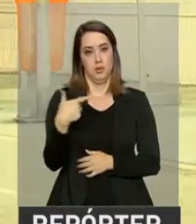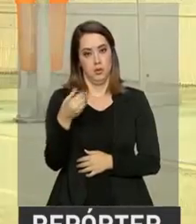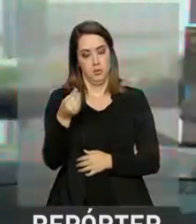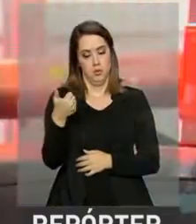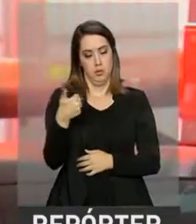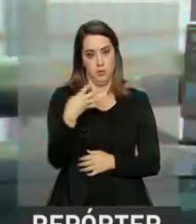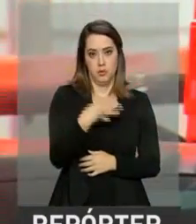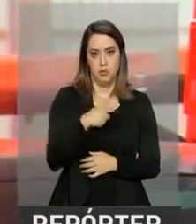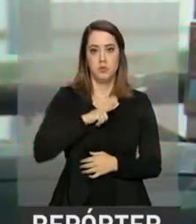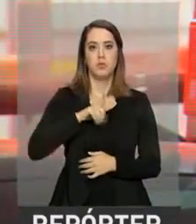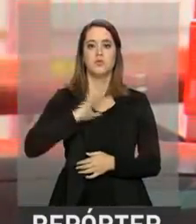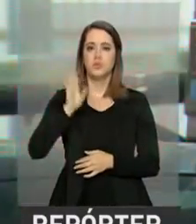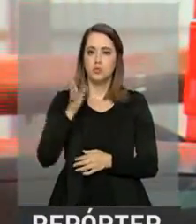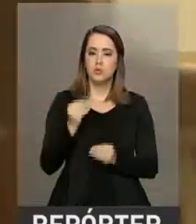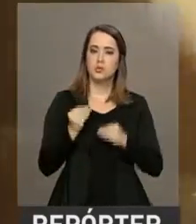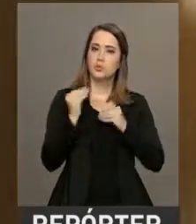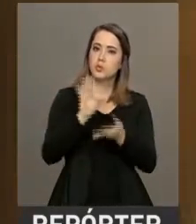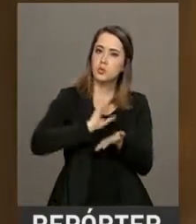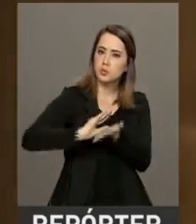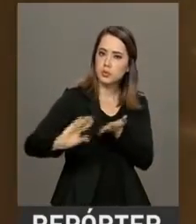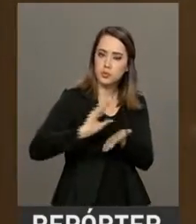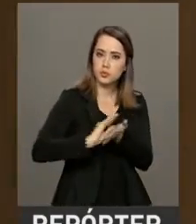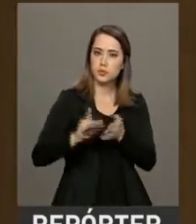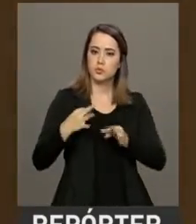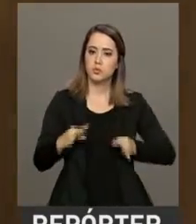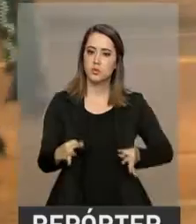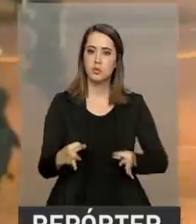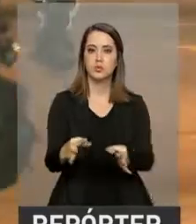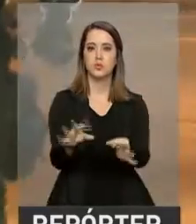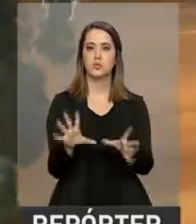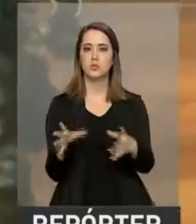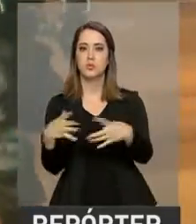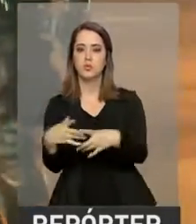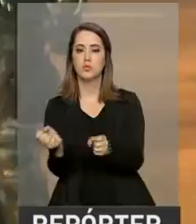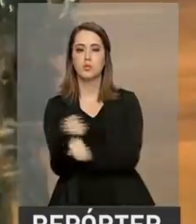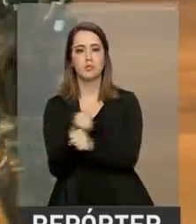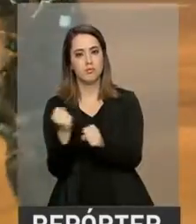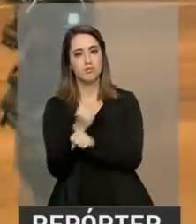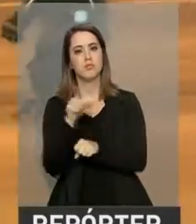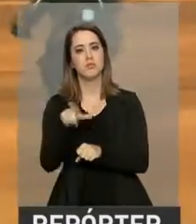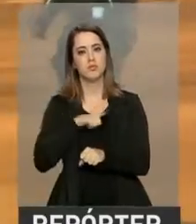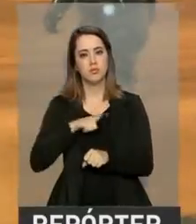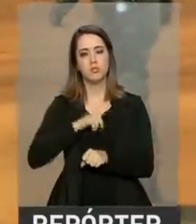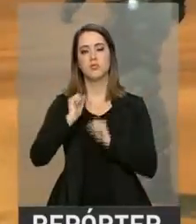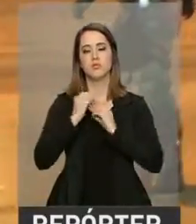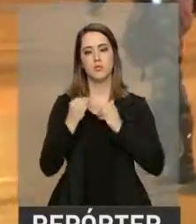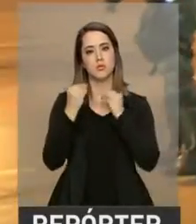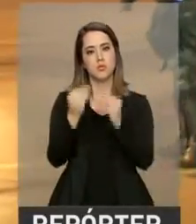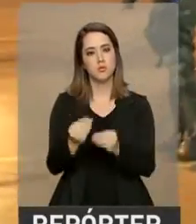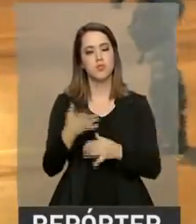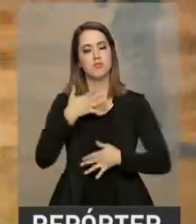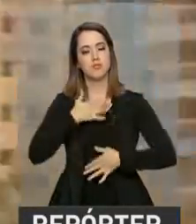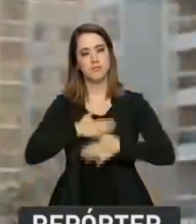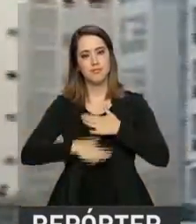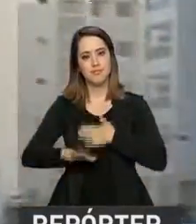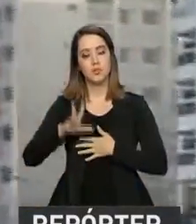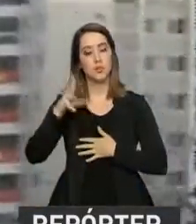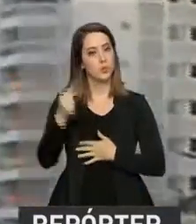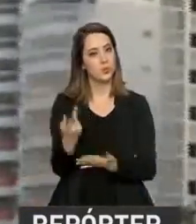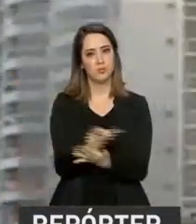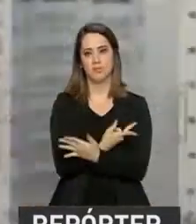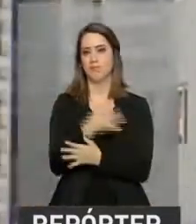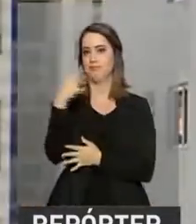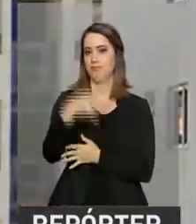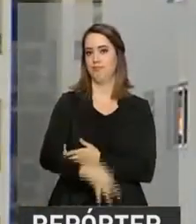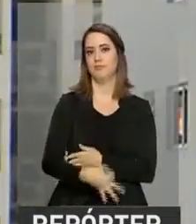em equipamentos tecnologia capacitações devem garantir que tudo aconteça com tranquilidade além dos